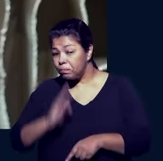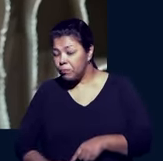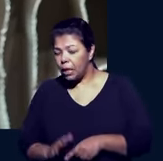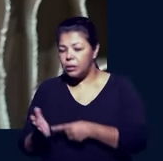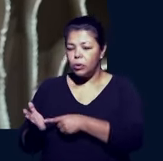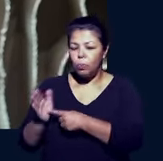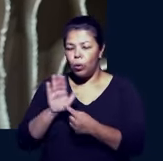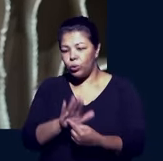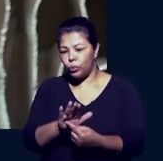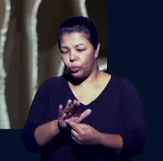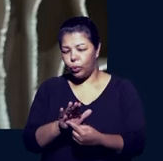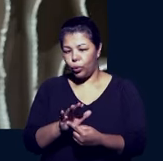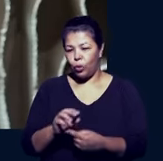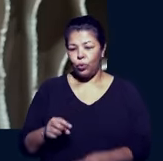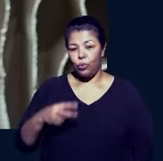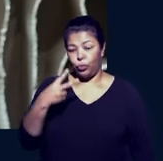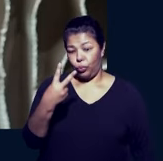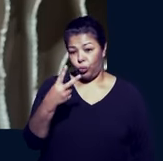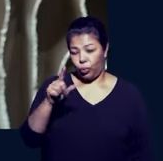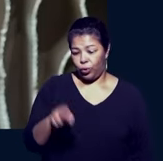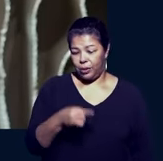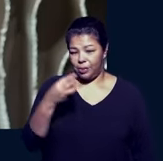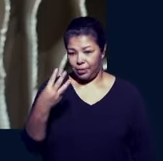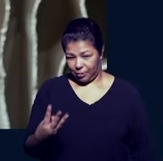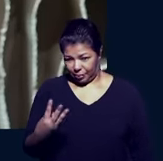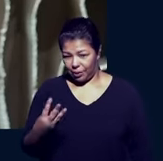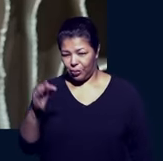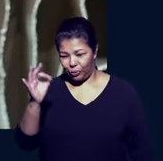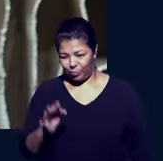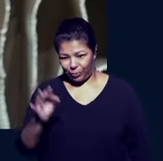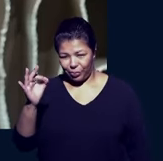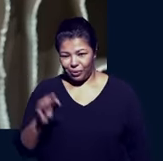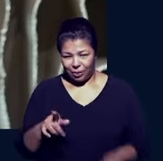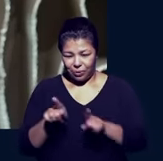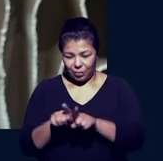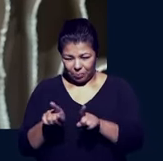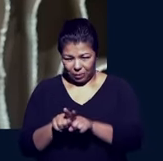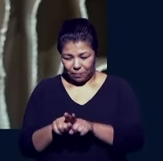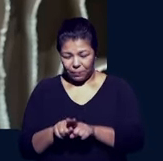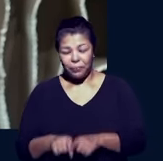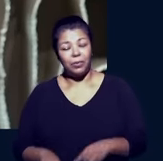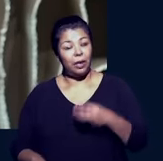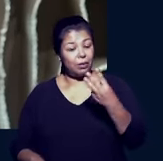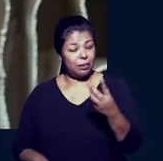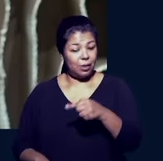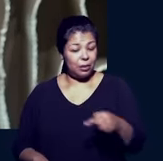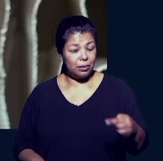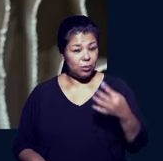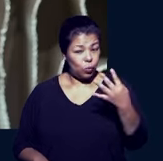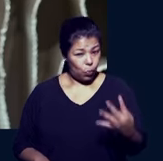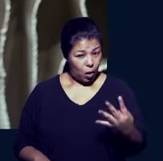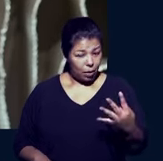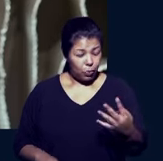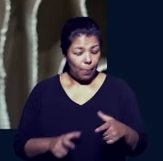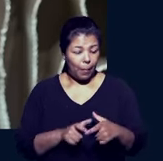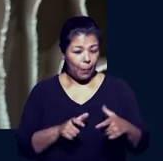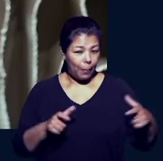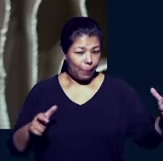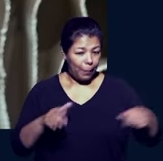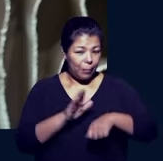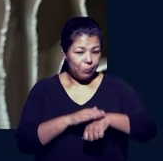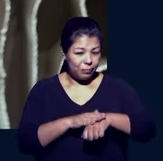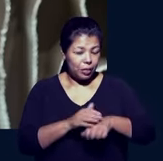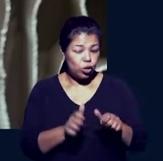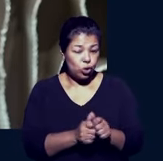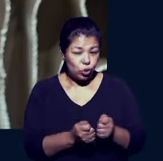plantada de soja do mundo inteiro 3 qu4 do crescimento da produção quer dizer de soja do